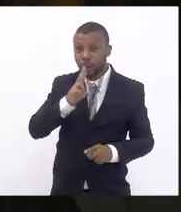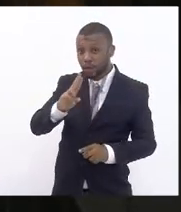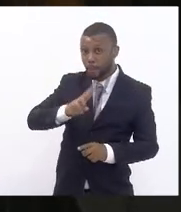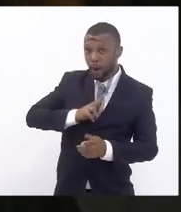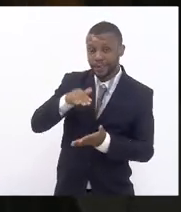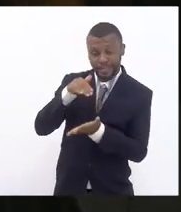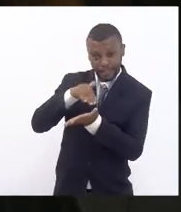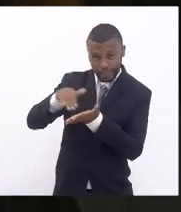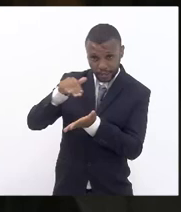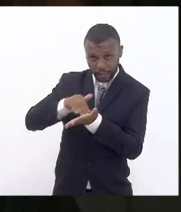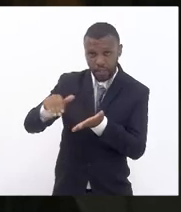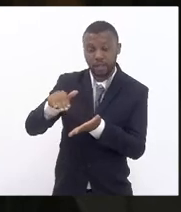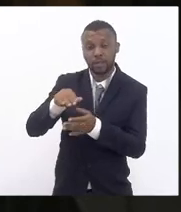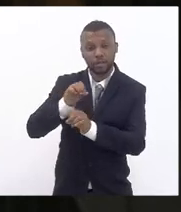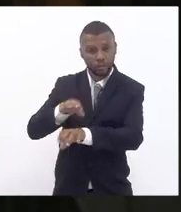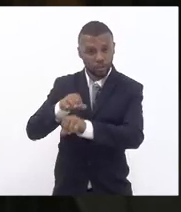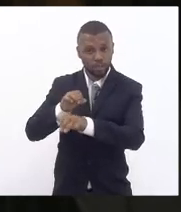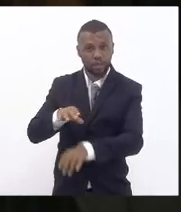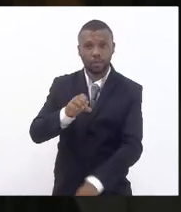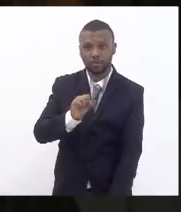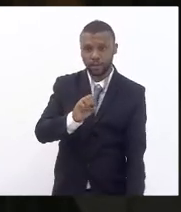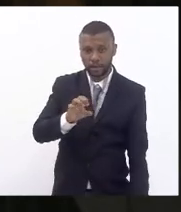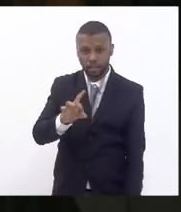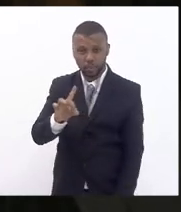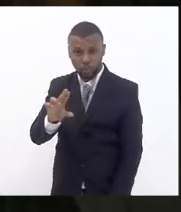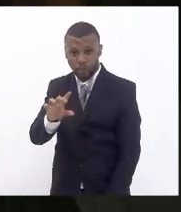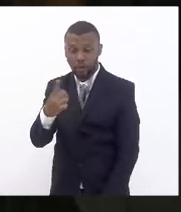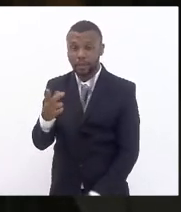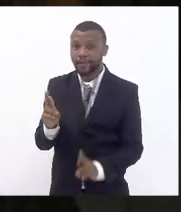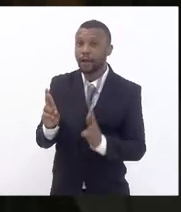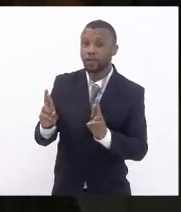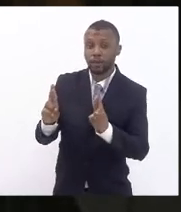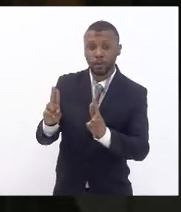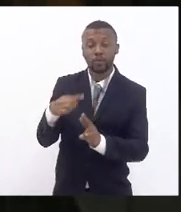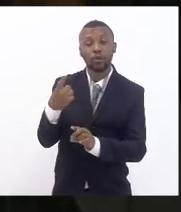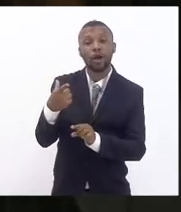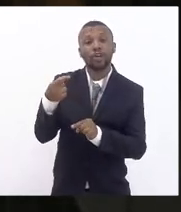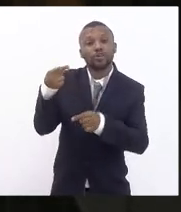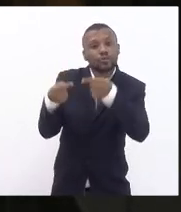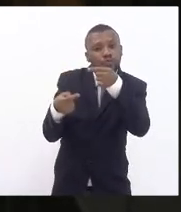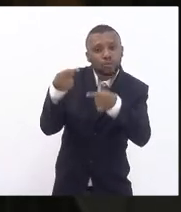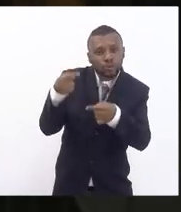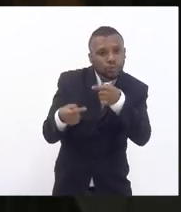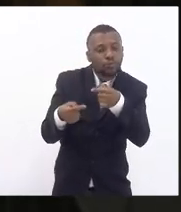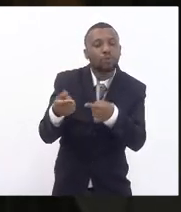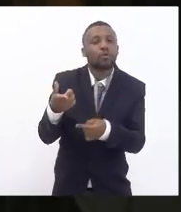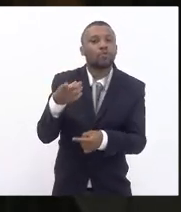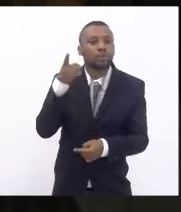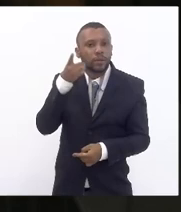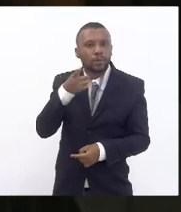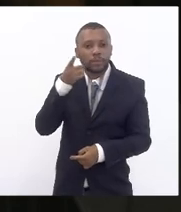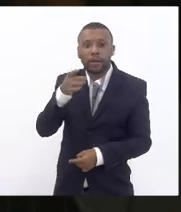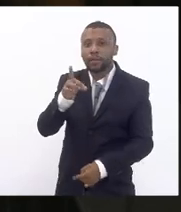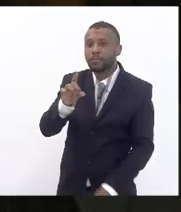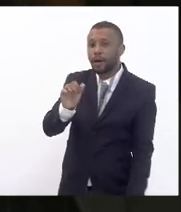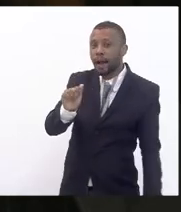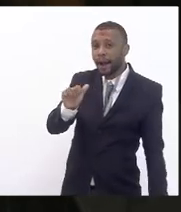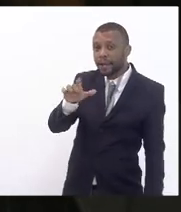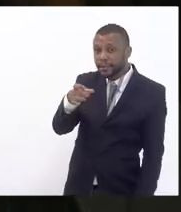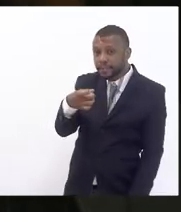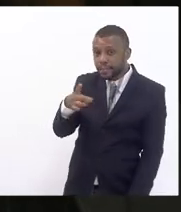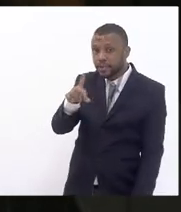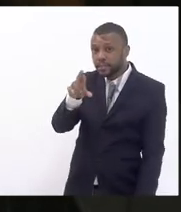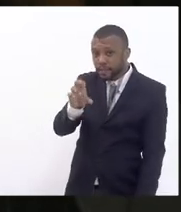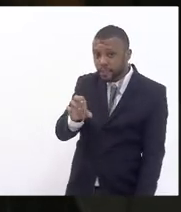nós esperávamos, que nós inclusive tínhamos discutido com o secretário Alexandre Valle, que esteve conosco ontem em Niterói, no Colégio